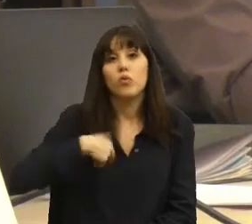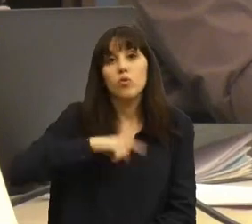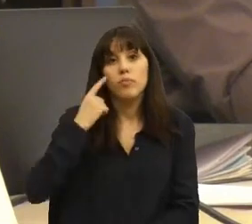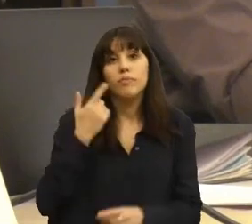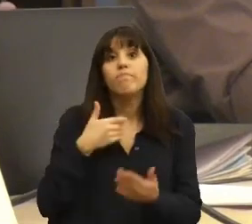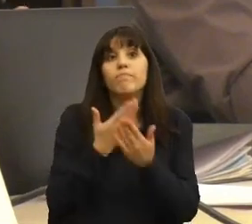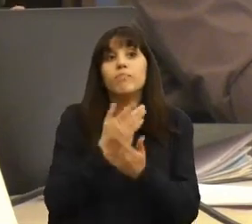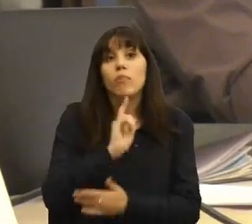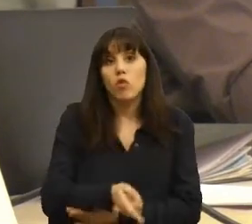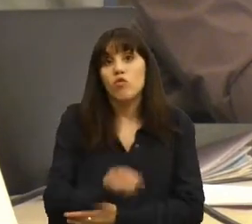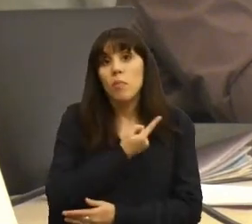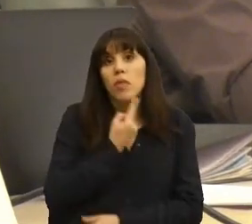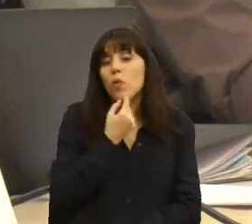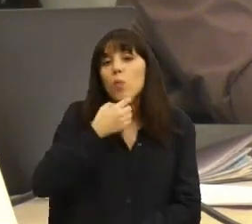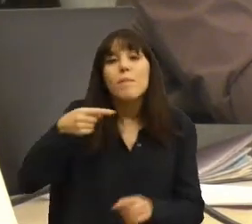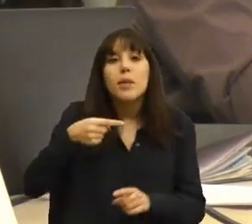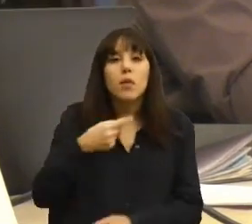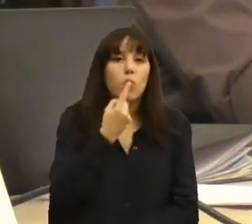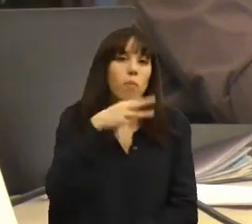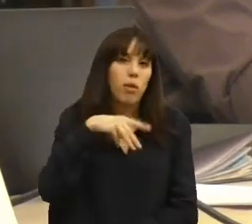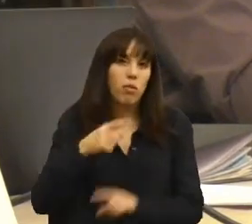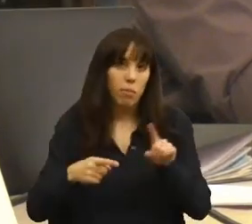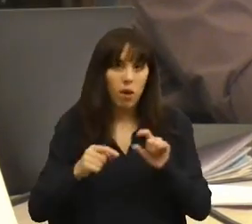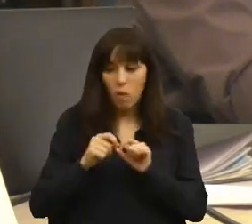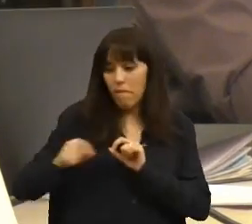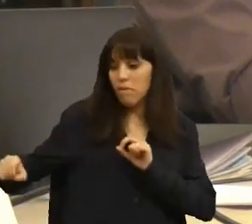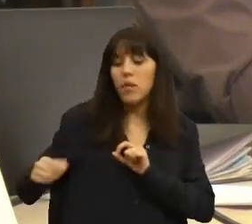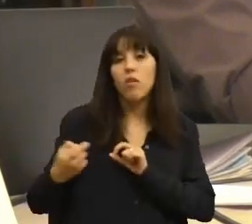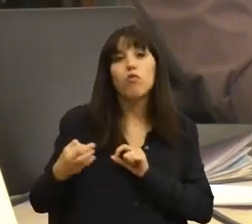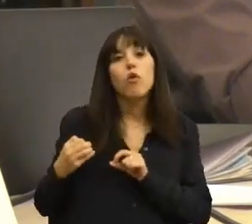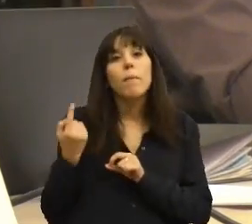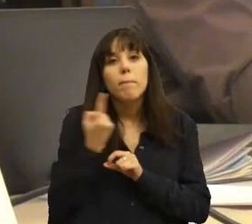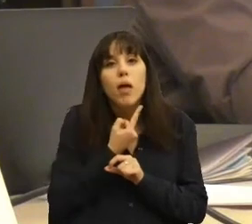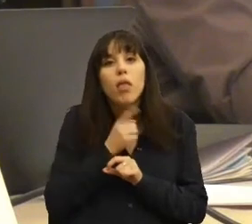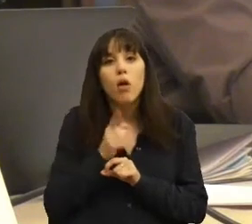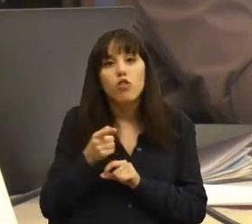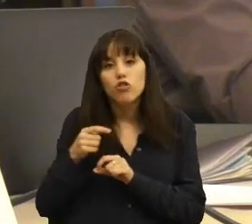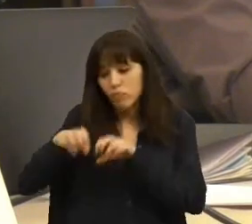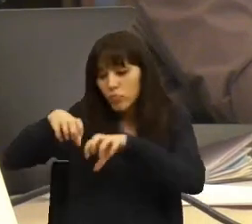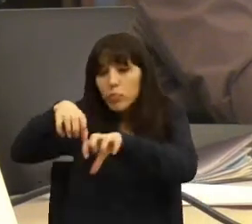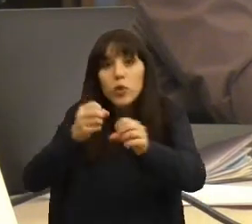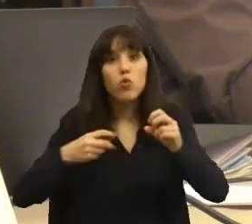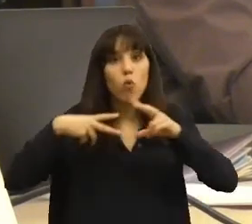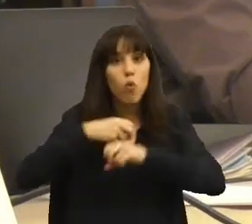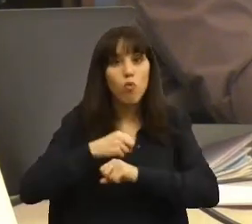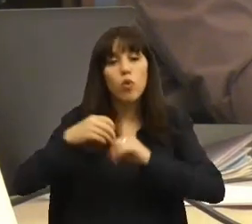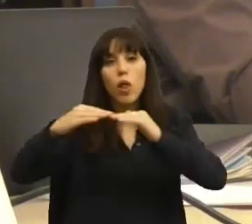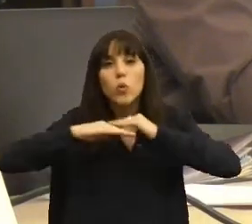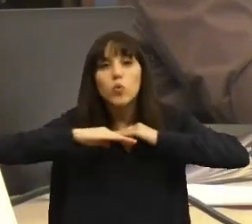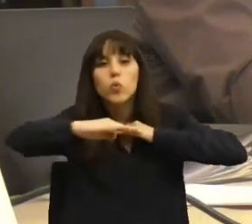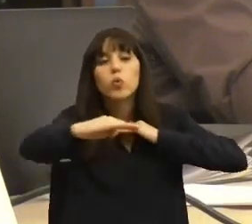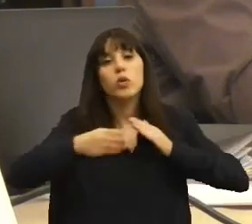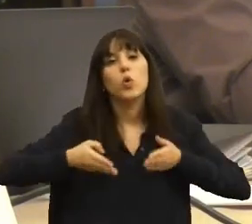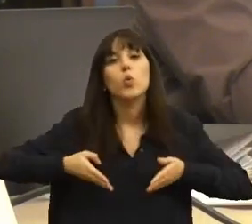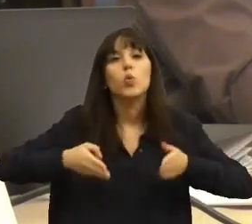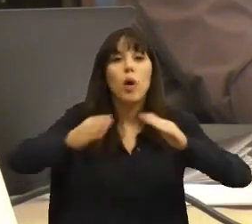tem que se assegurar pelo menos 1,5 metros e que tem que ser pavimentado de forma a manter o mesmo nível ao longo de toda a rua.